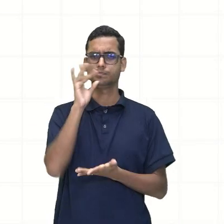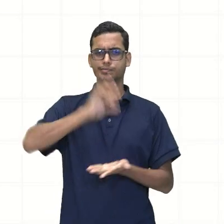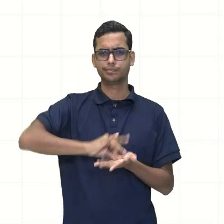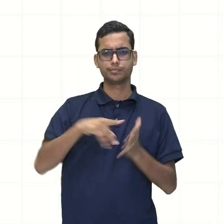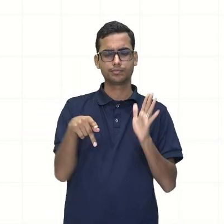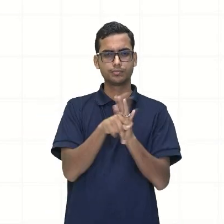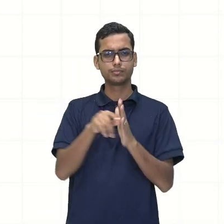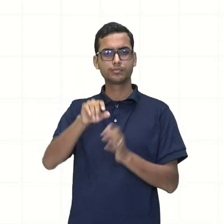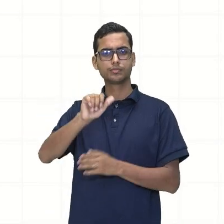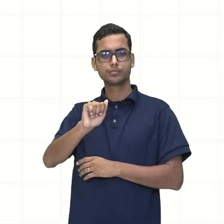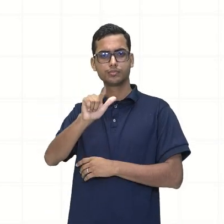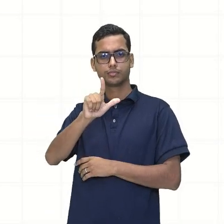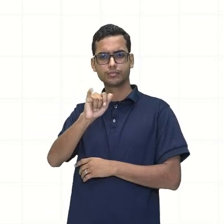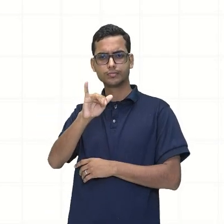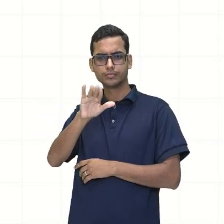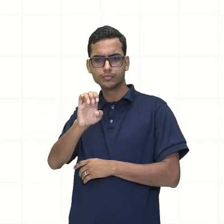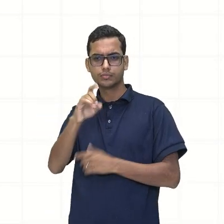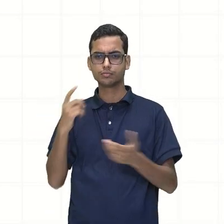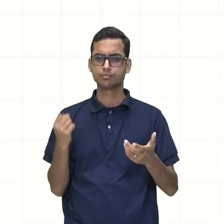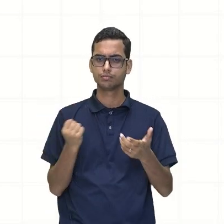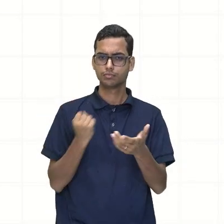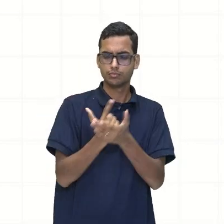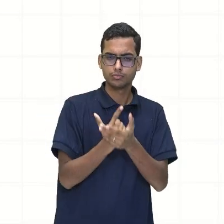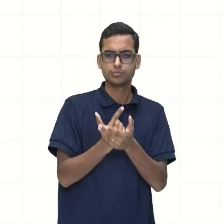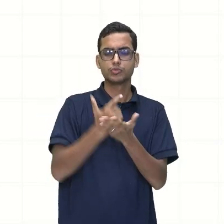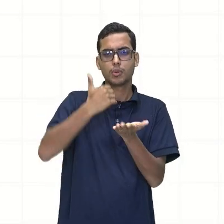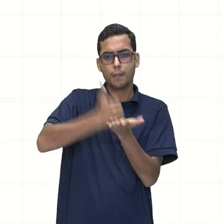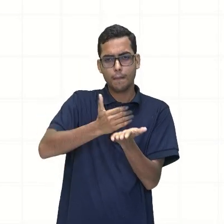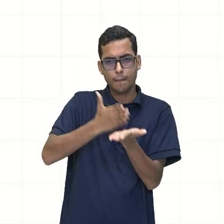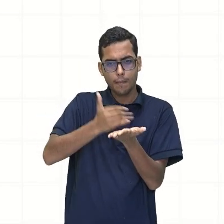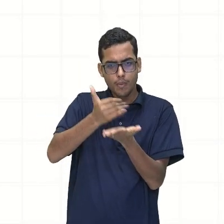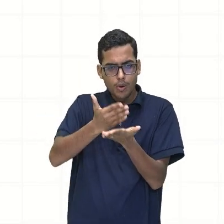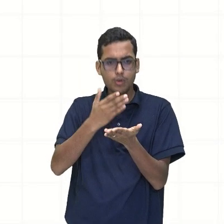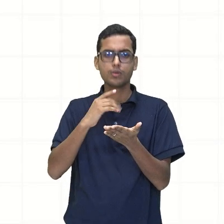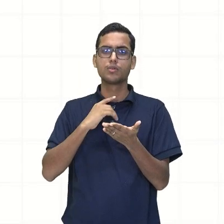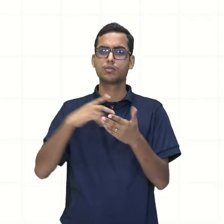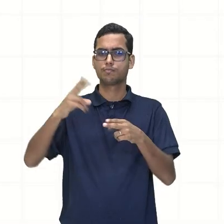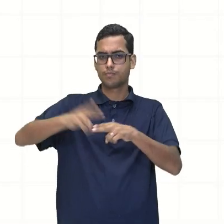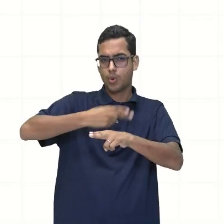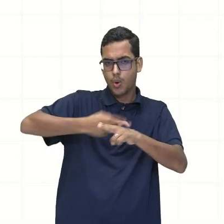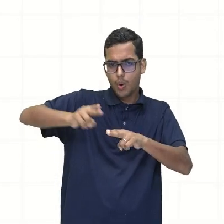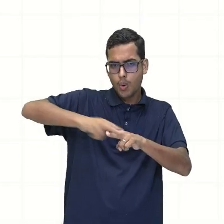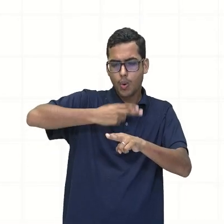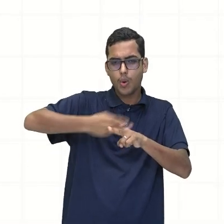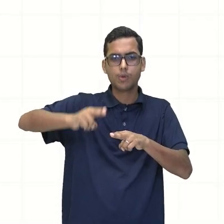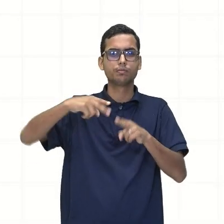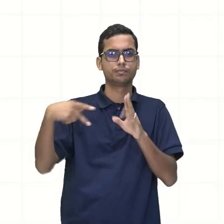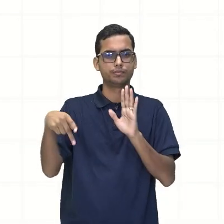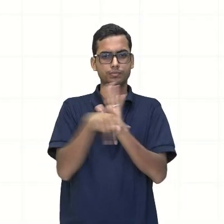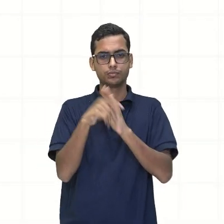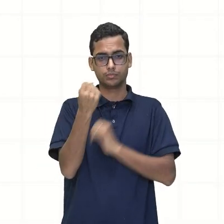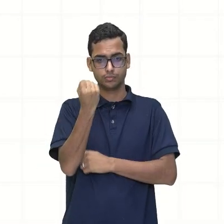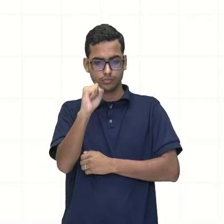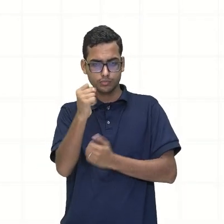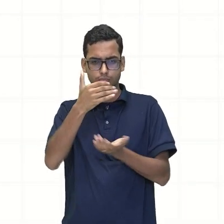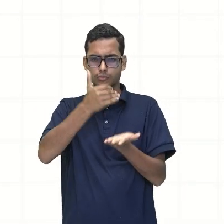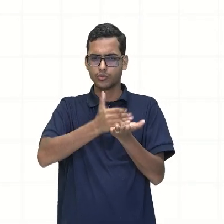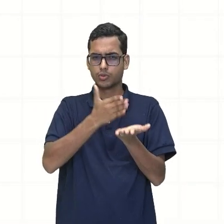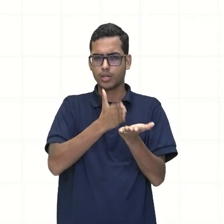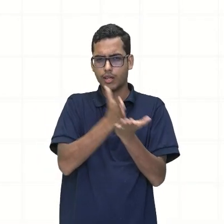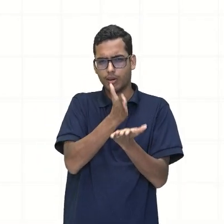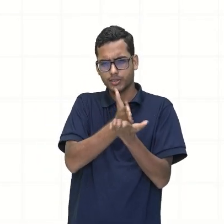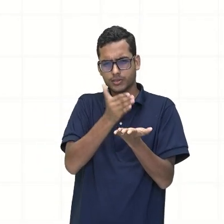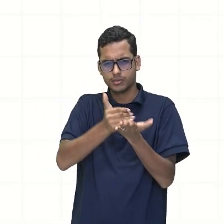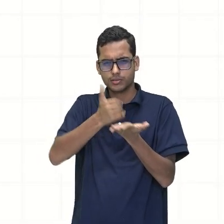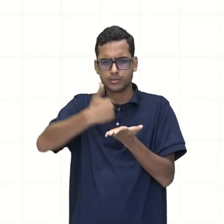de chocolate e dividiu ele em 8 pedaços iguais. Então, tem o bolo aí e tem exatamente 8 fatias. Aí, o